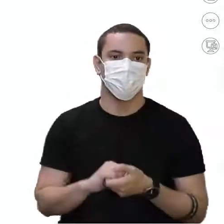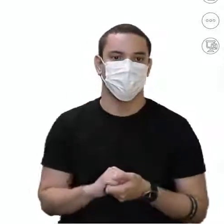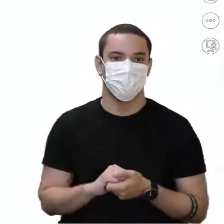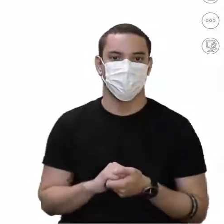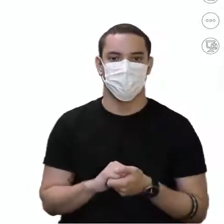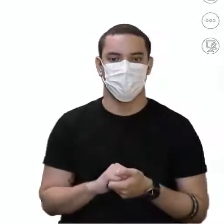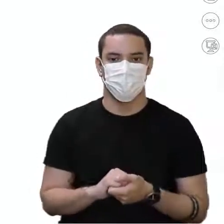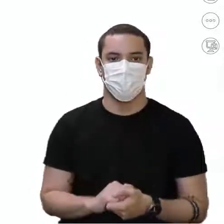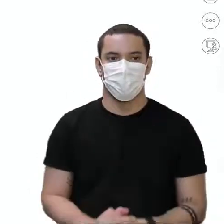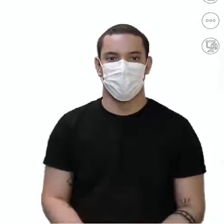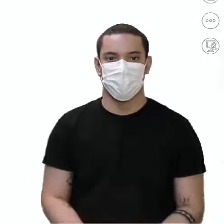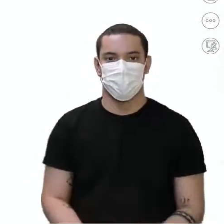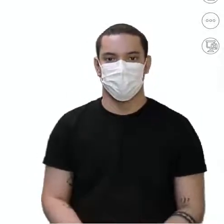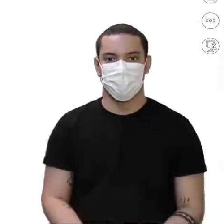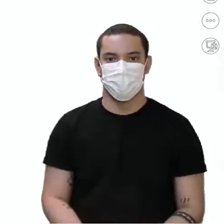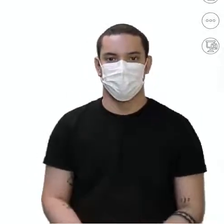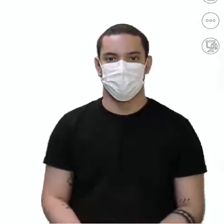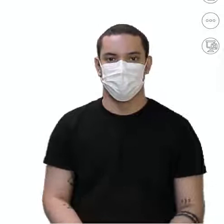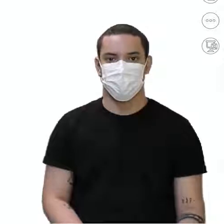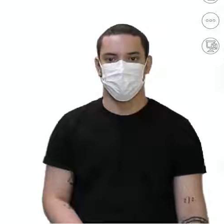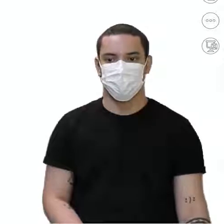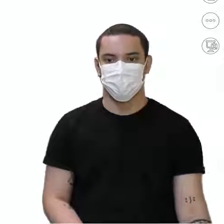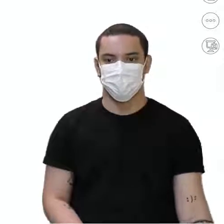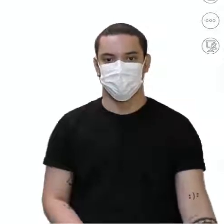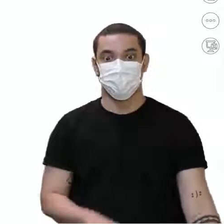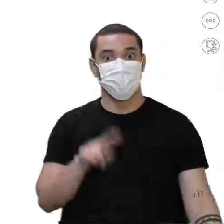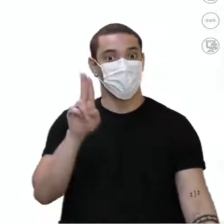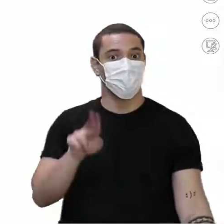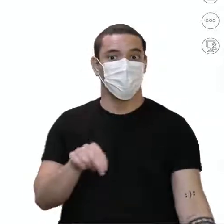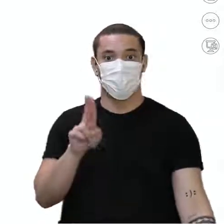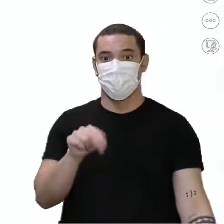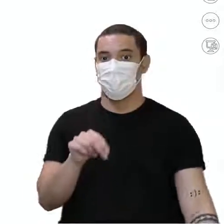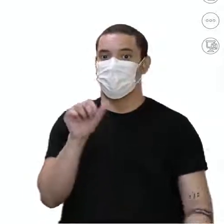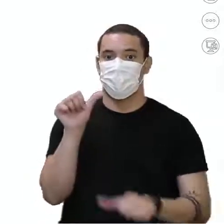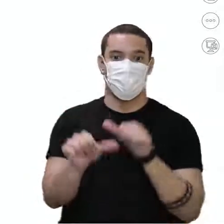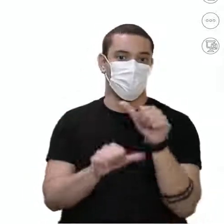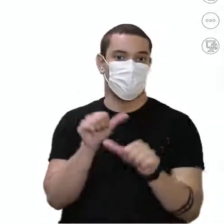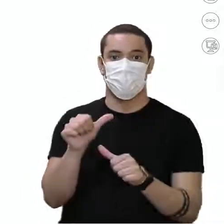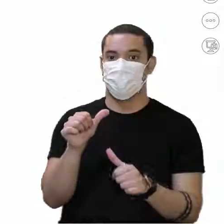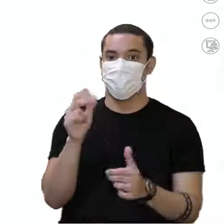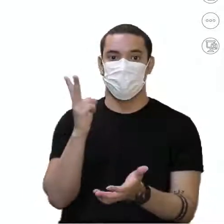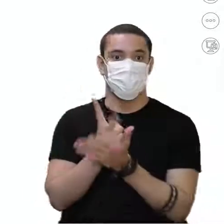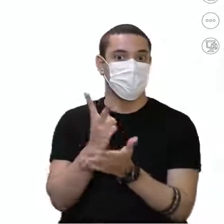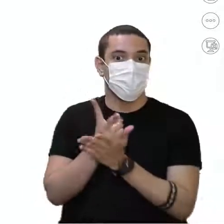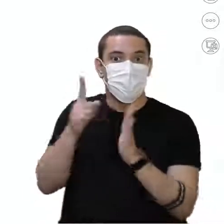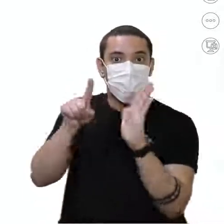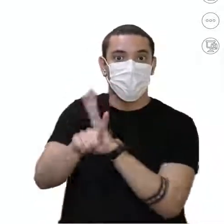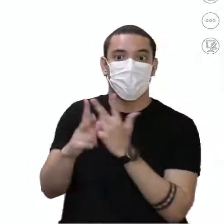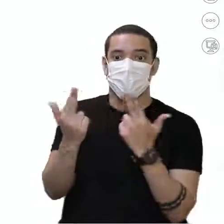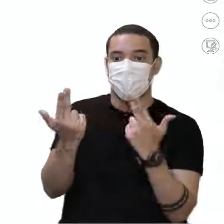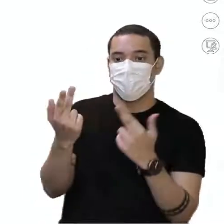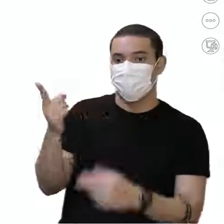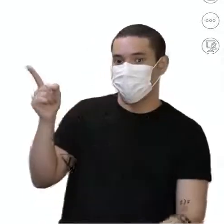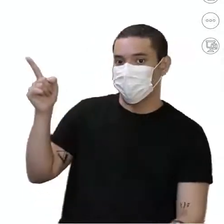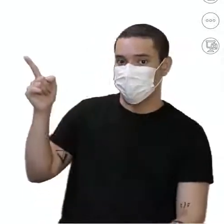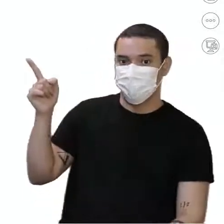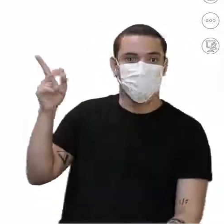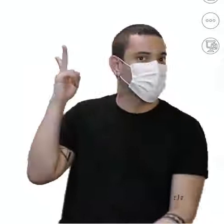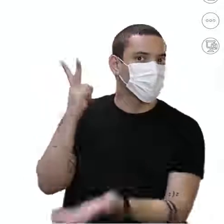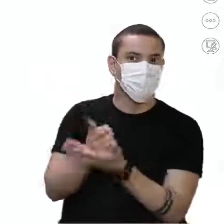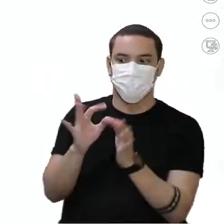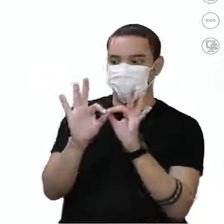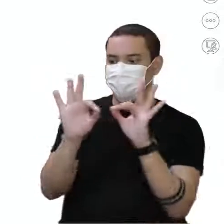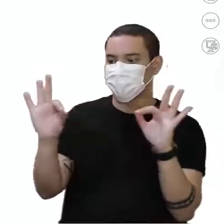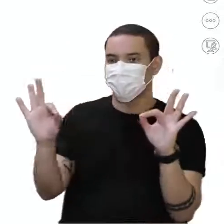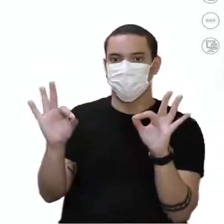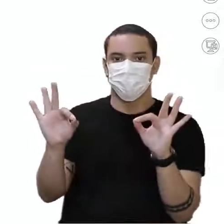you ever been? Olha aí, nunca muda. É sempre essa mesma pergunta para você dizer, com essa